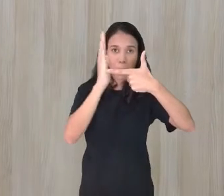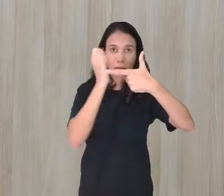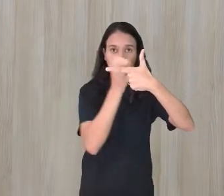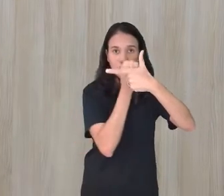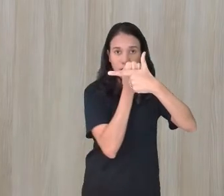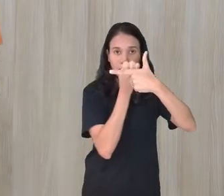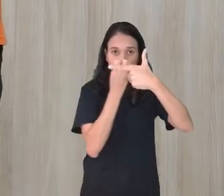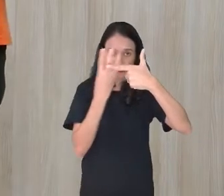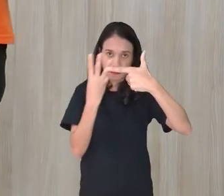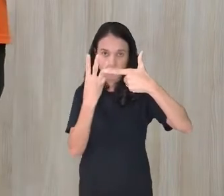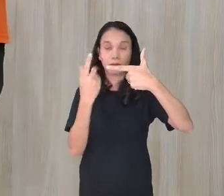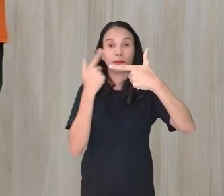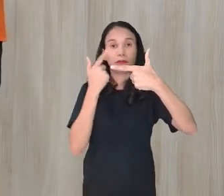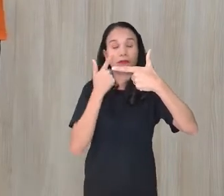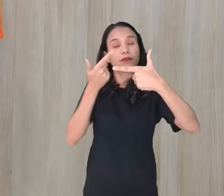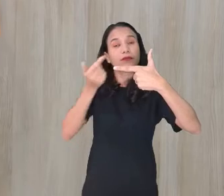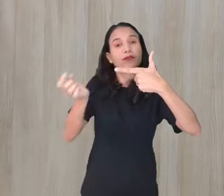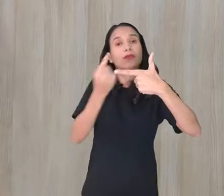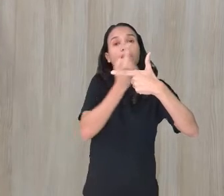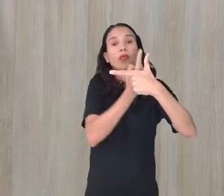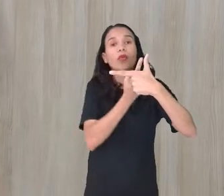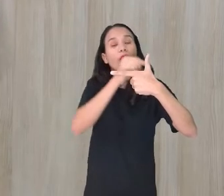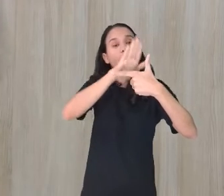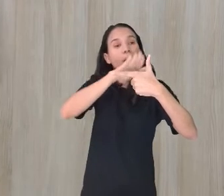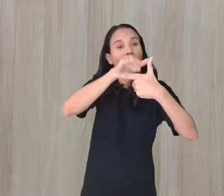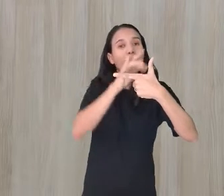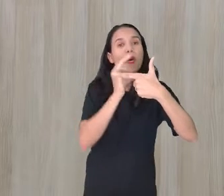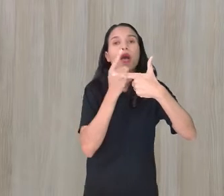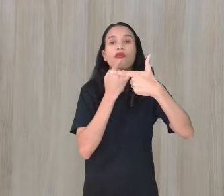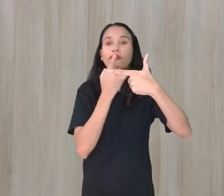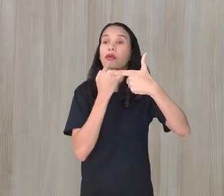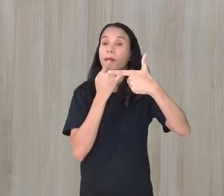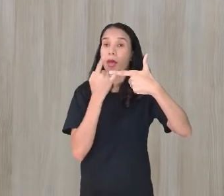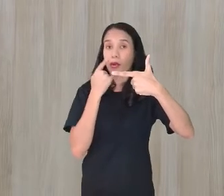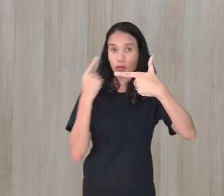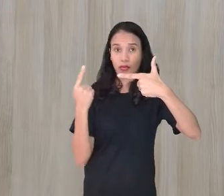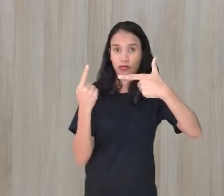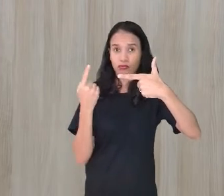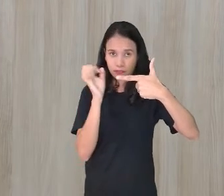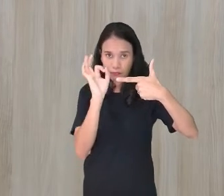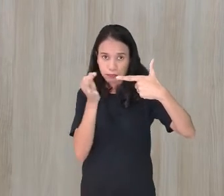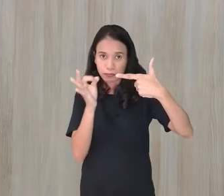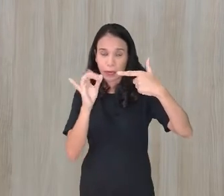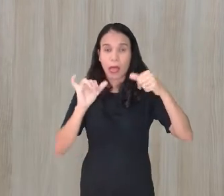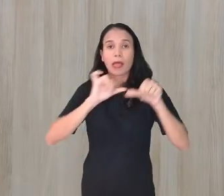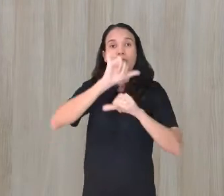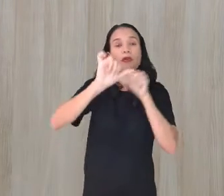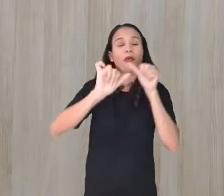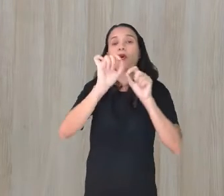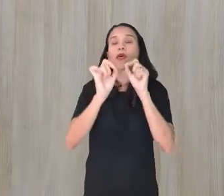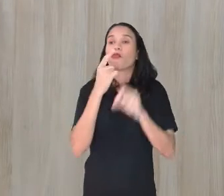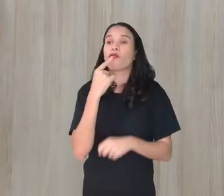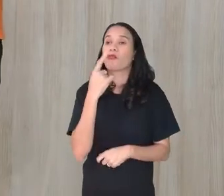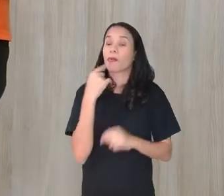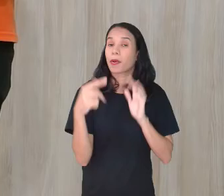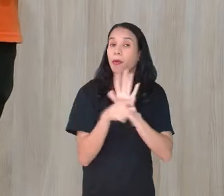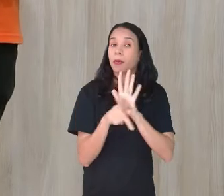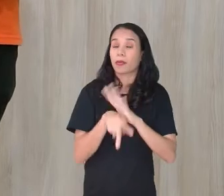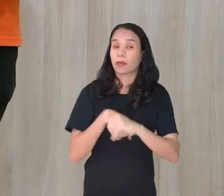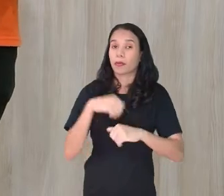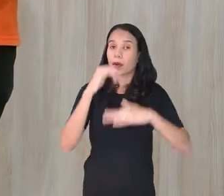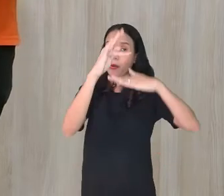iguais. E dessas 3 partes iguais, eu pintei de vermelho um pedacinho, tornando essa parte vermelha aí